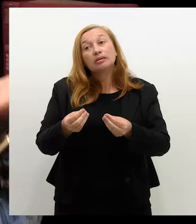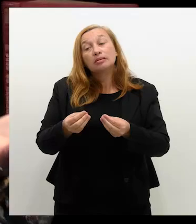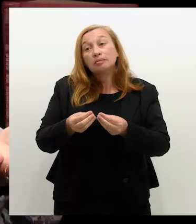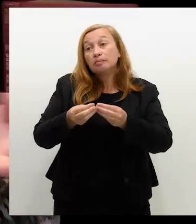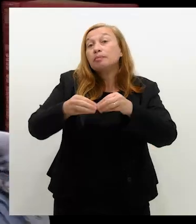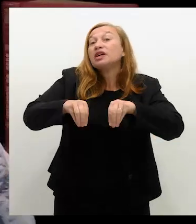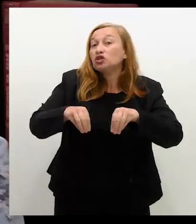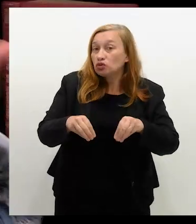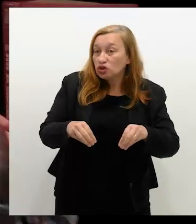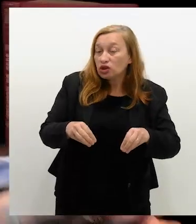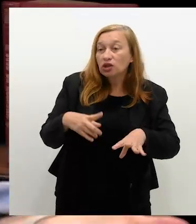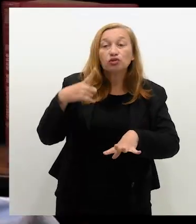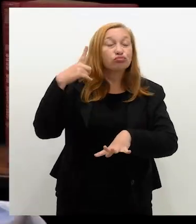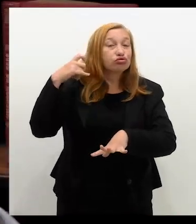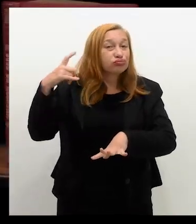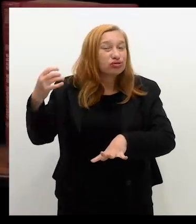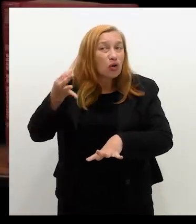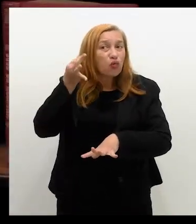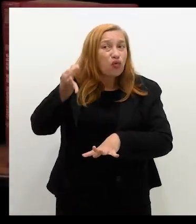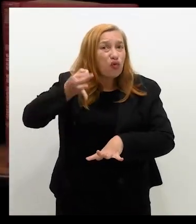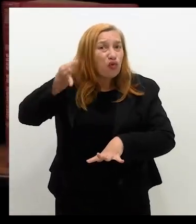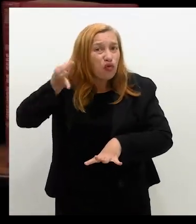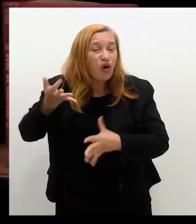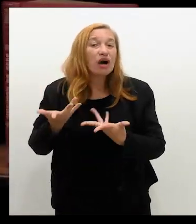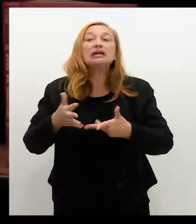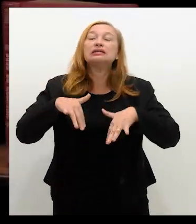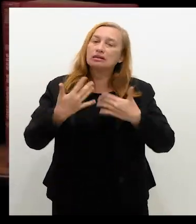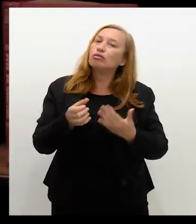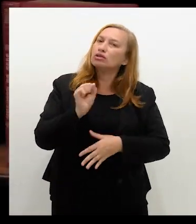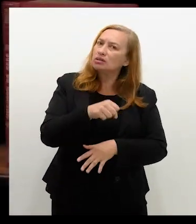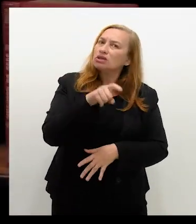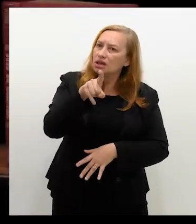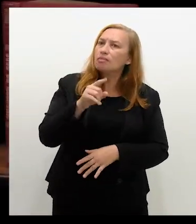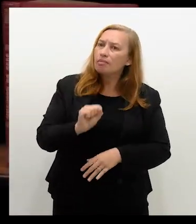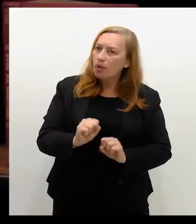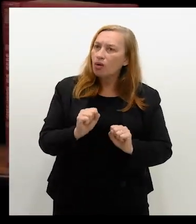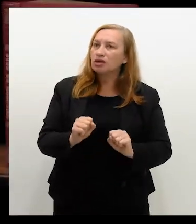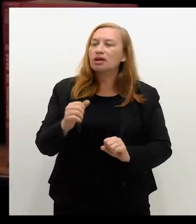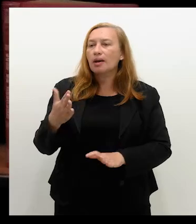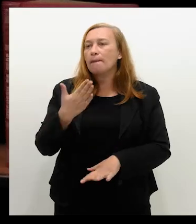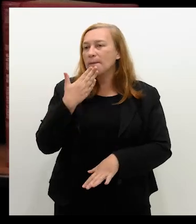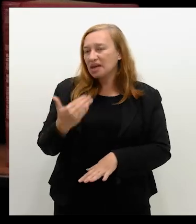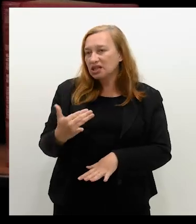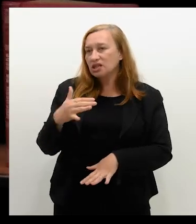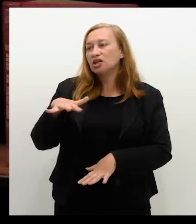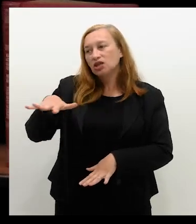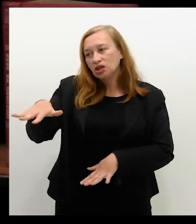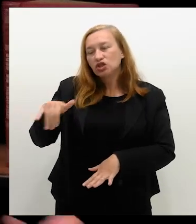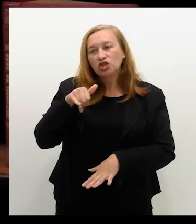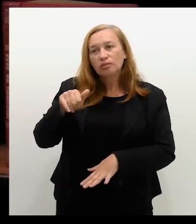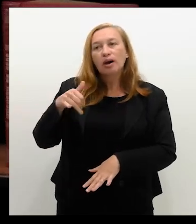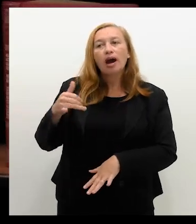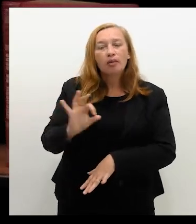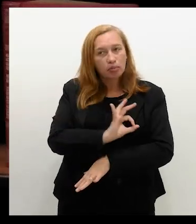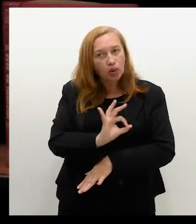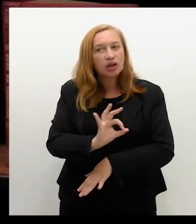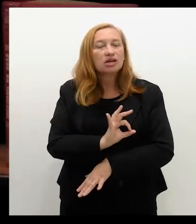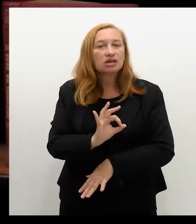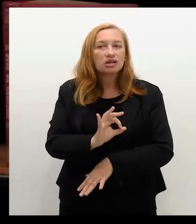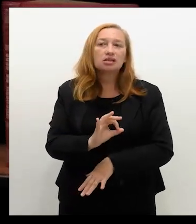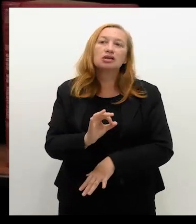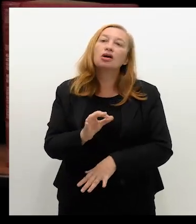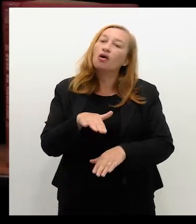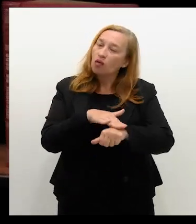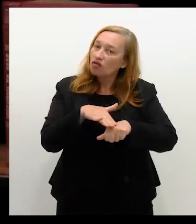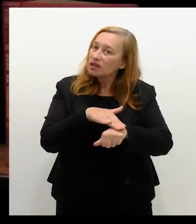uma exposição a ruído que você está tendo ali. Então, sim, você pode pedir, chamar ajuda, chamar a polícia,